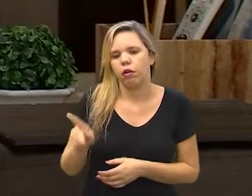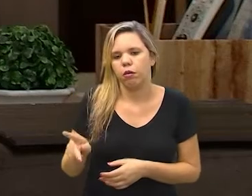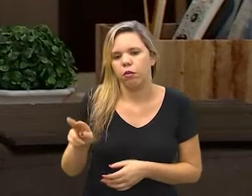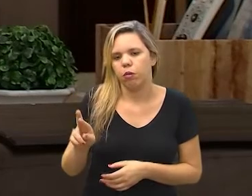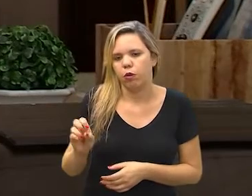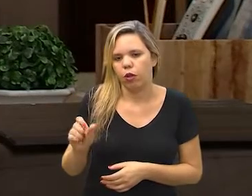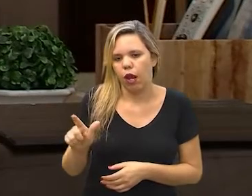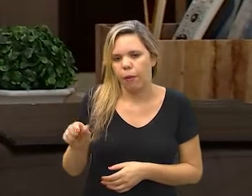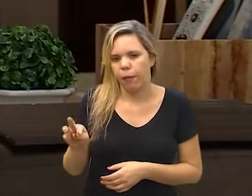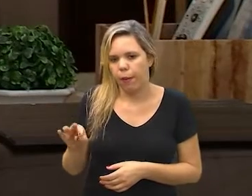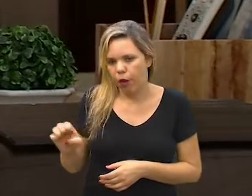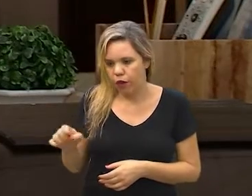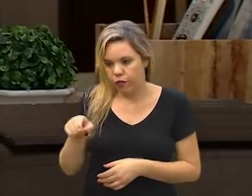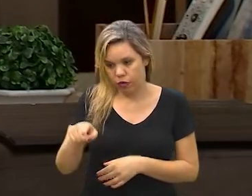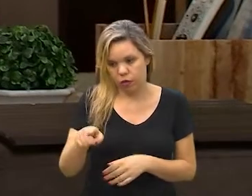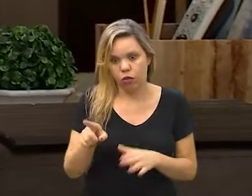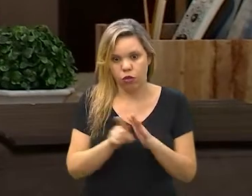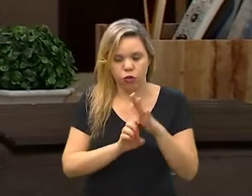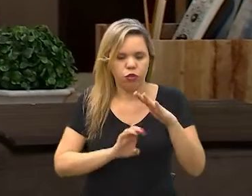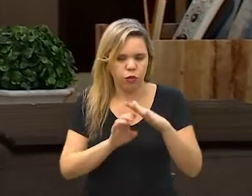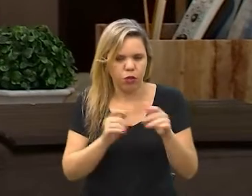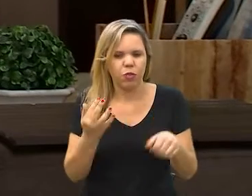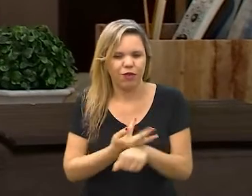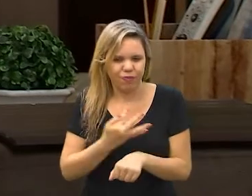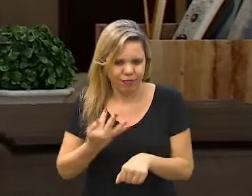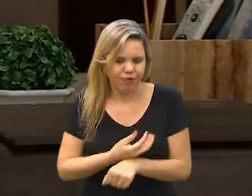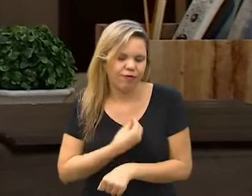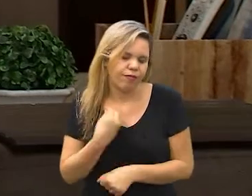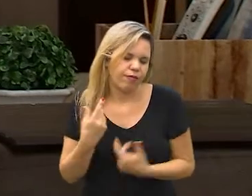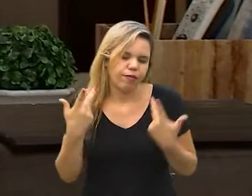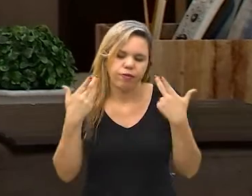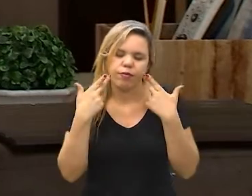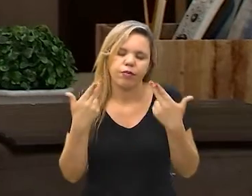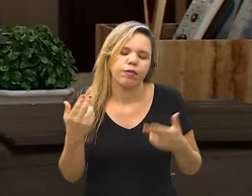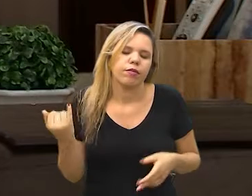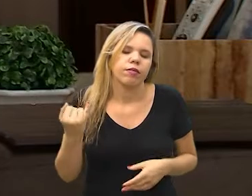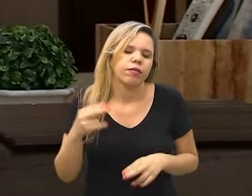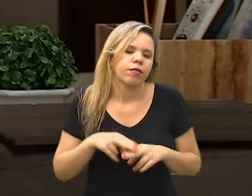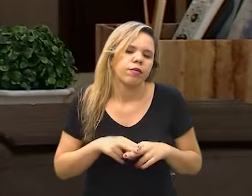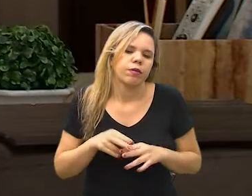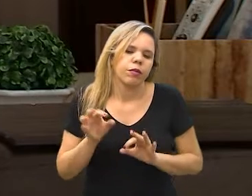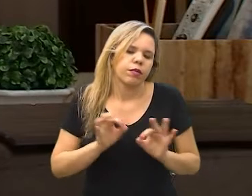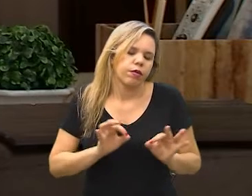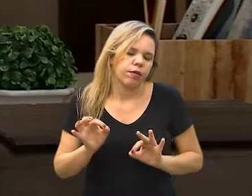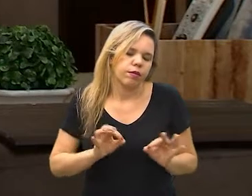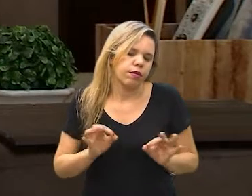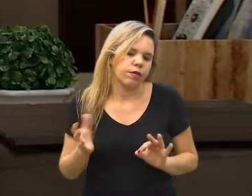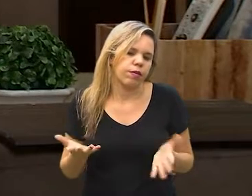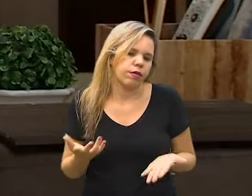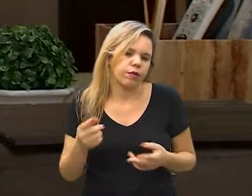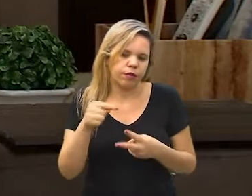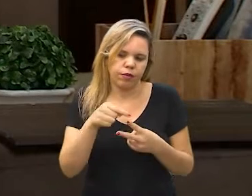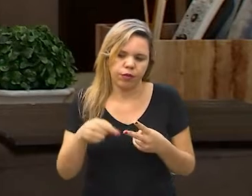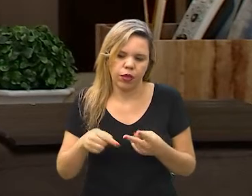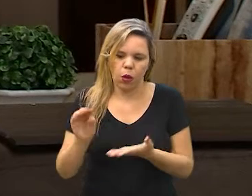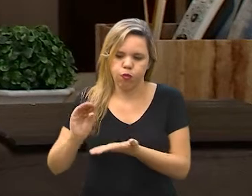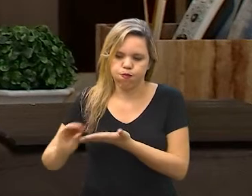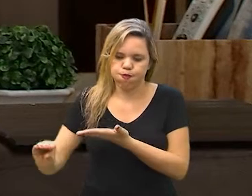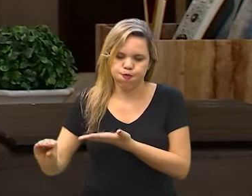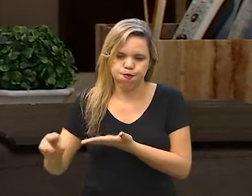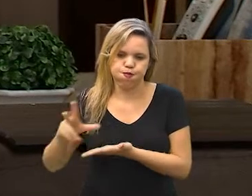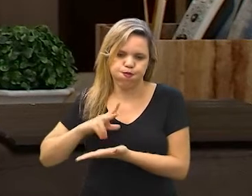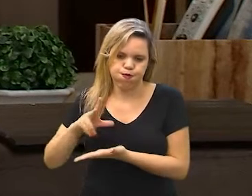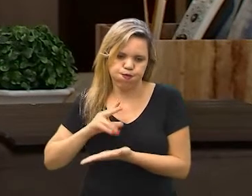que você, empresário, possa sobreviver. Por isso fica tão importante a organização, né, dos 2 orçamentos,